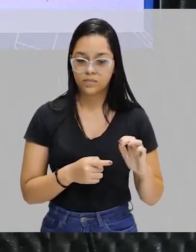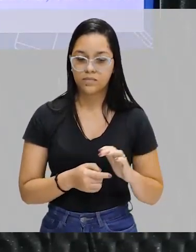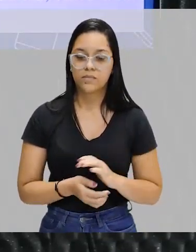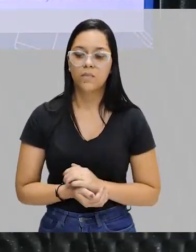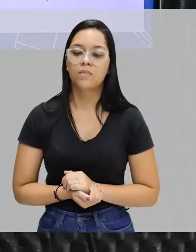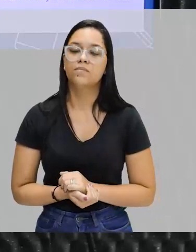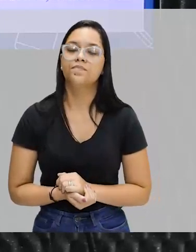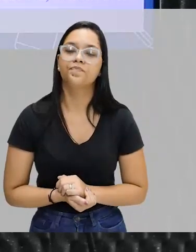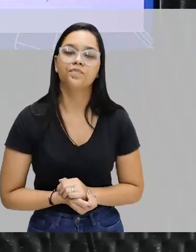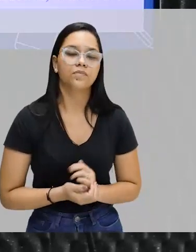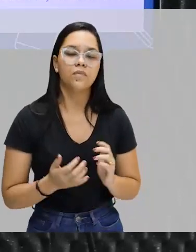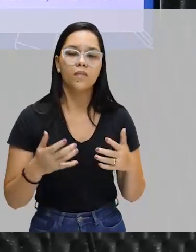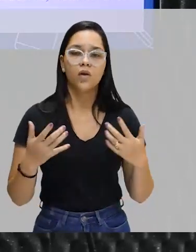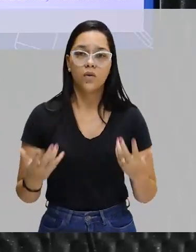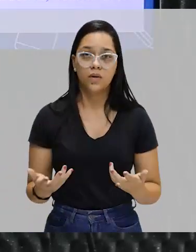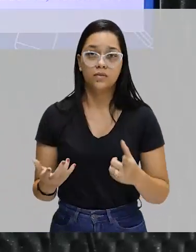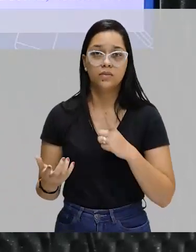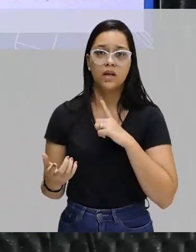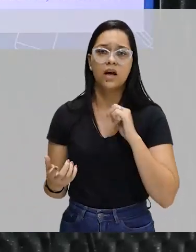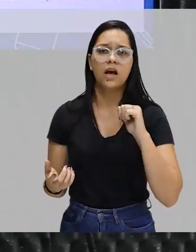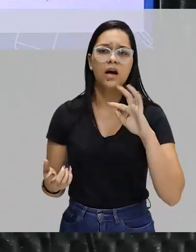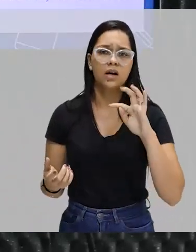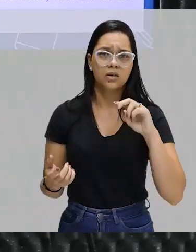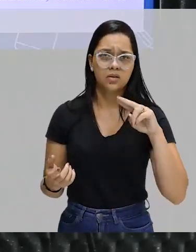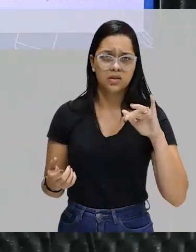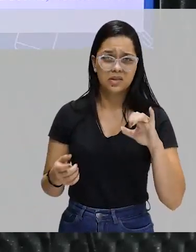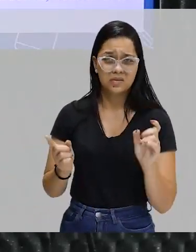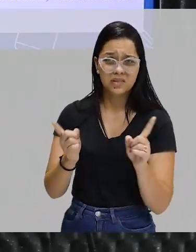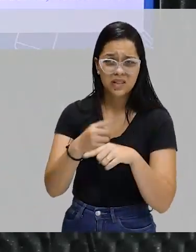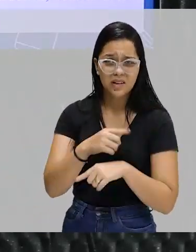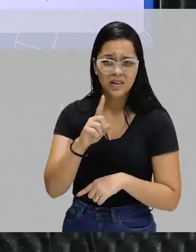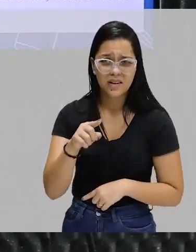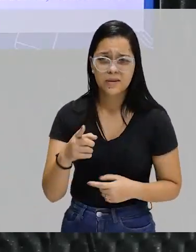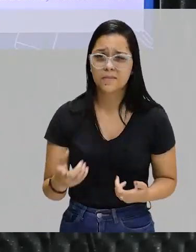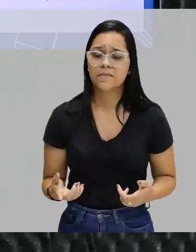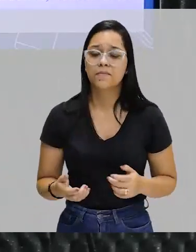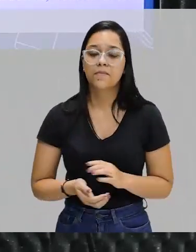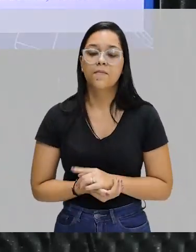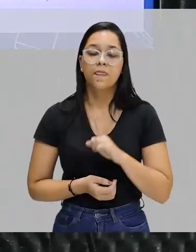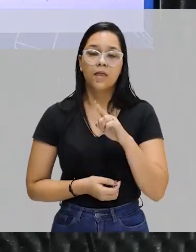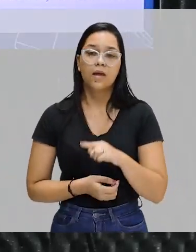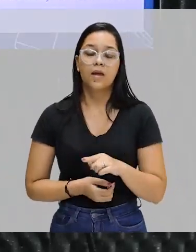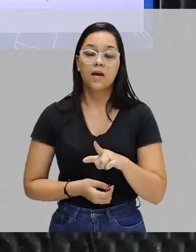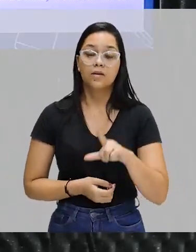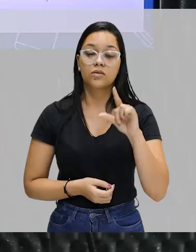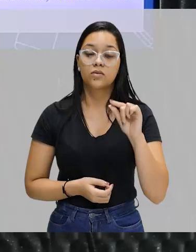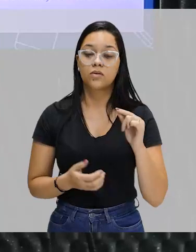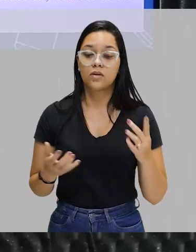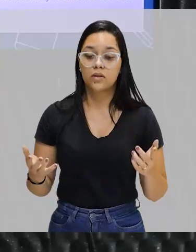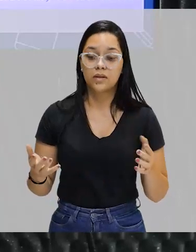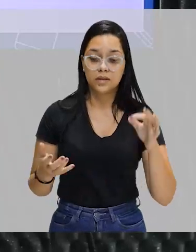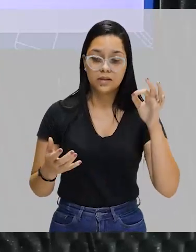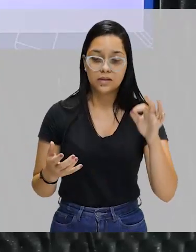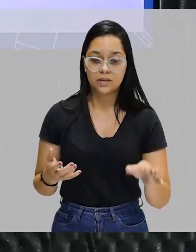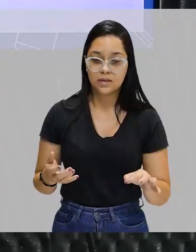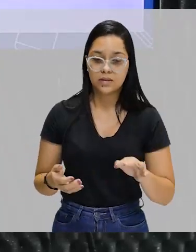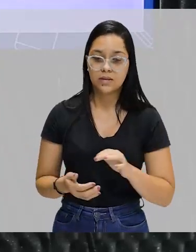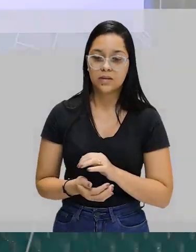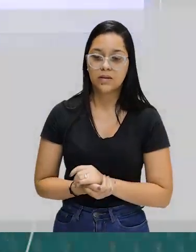de oposição. Seriam antônimas, seriam palavras contrárias. Então vamos lá para a opção